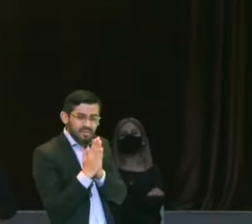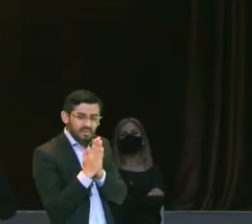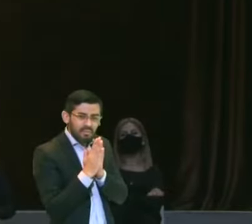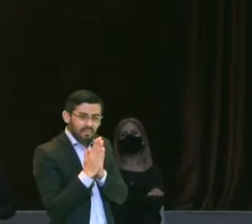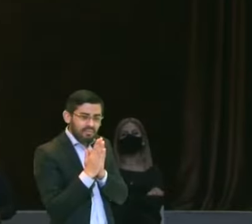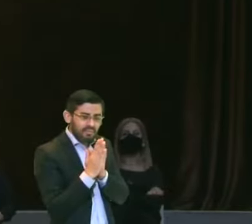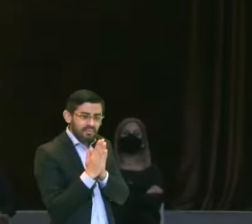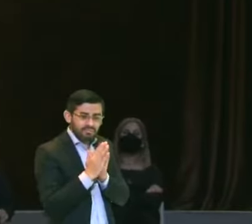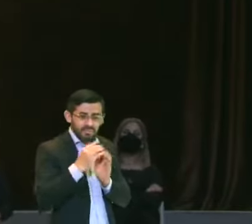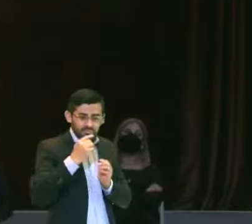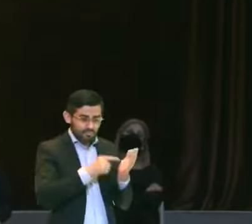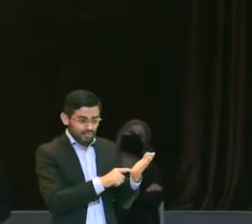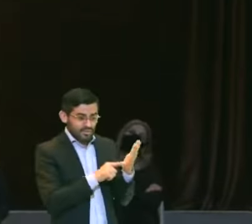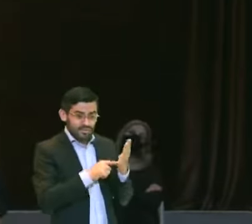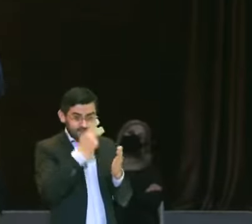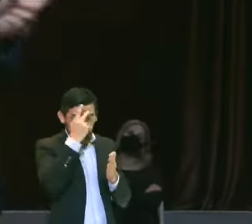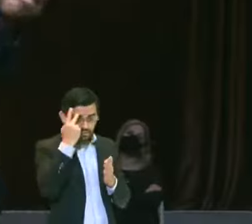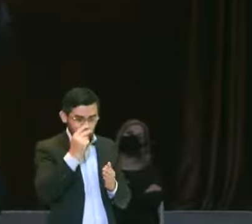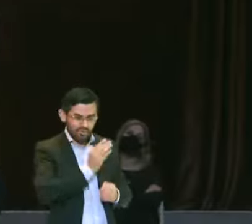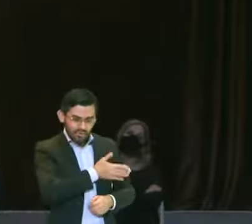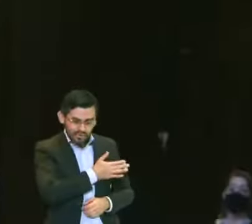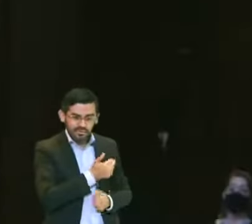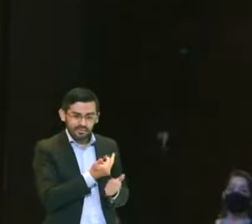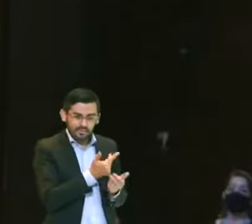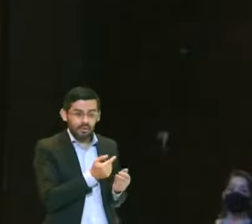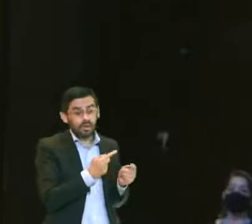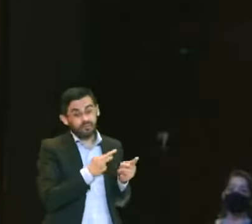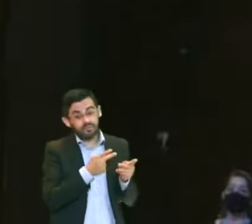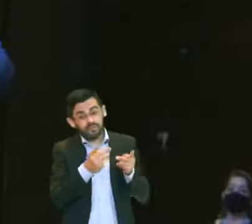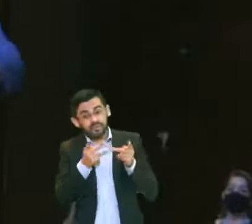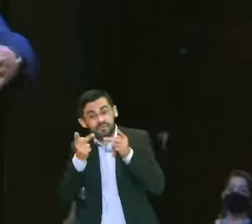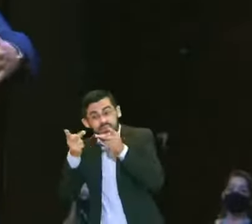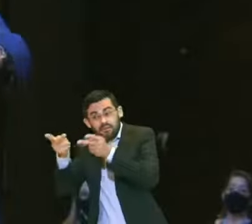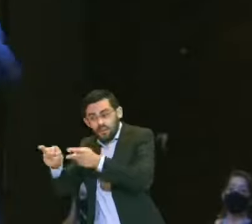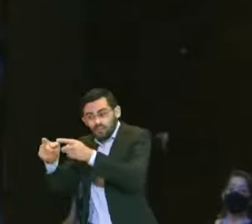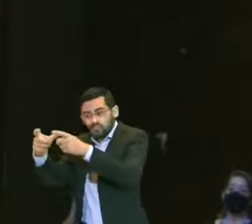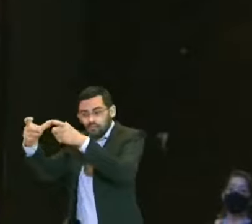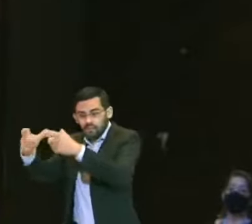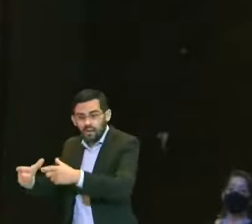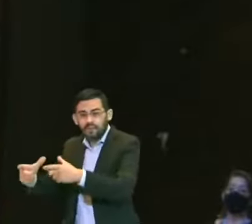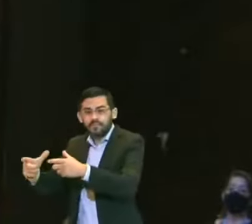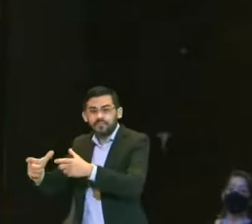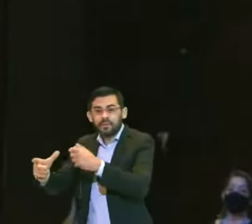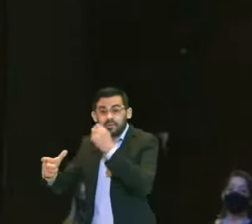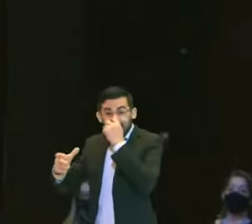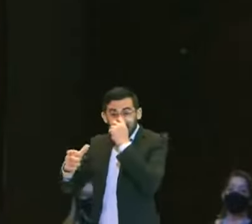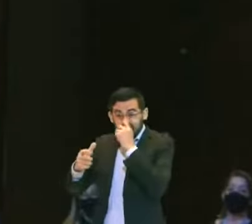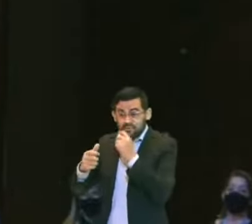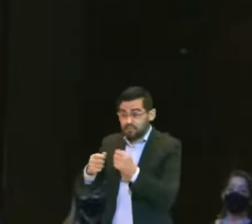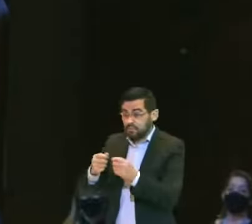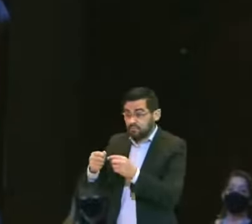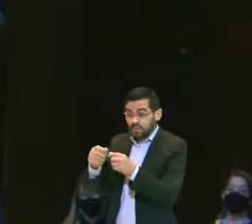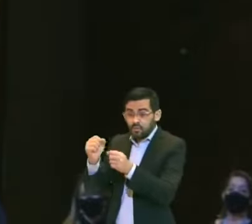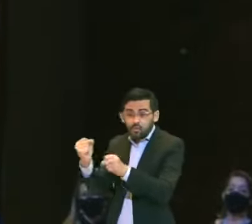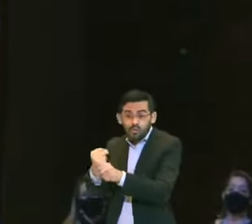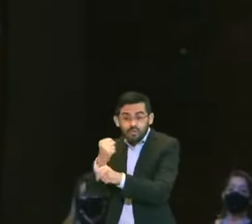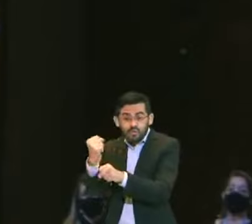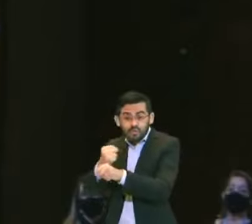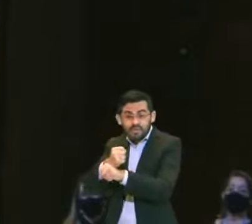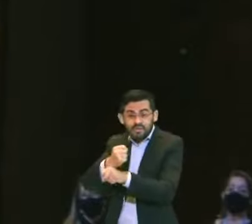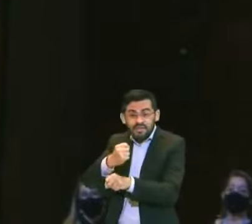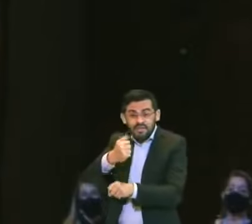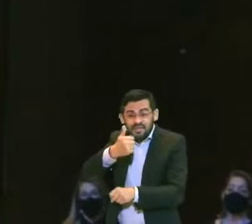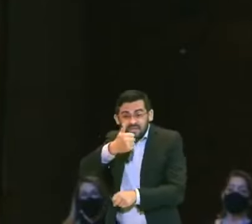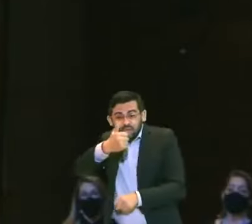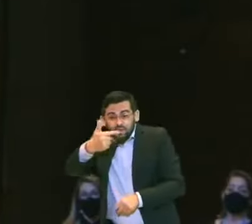esse coração. Me levou para o estúdio lá, sem brincadeira, eles gastaram 12 milhões para fazer esse estúdio, é